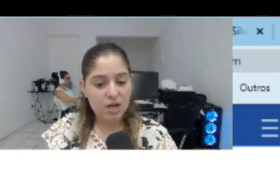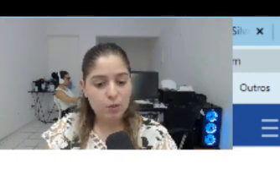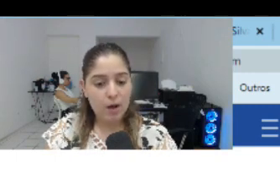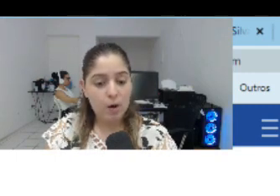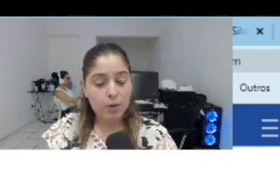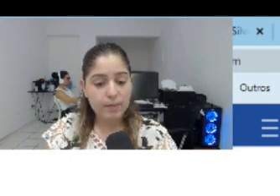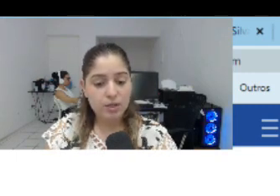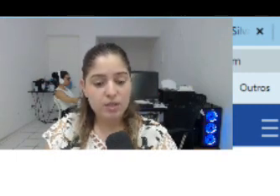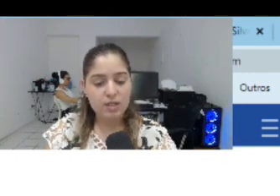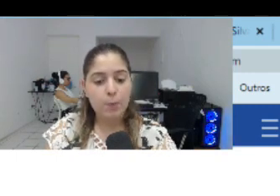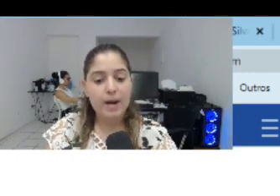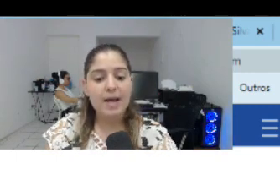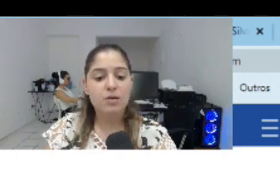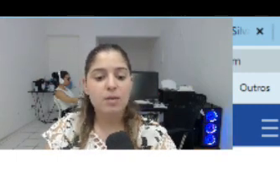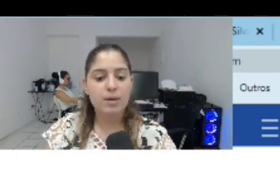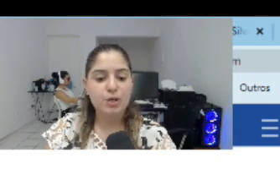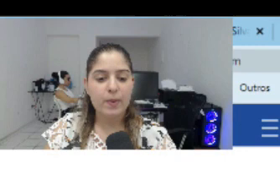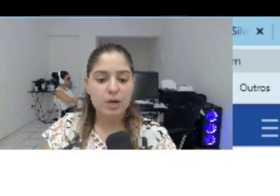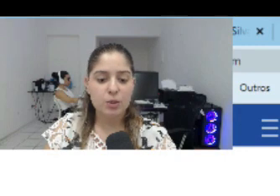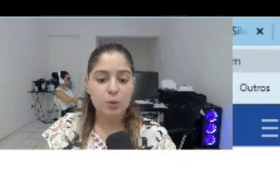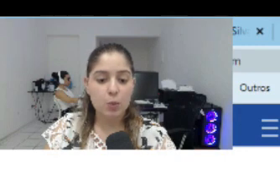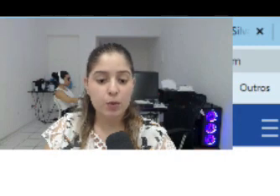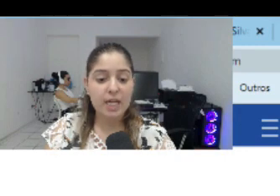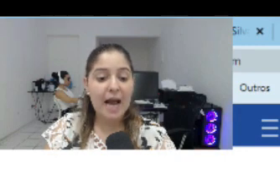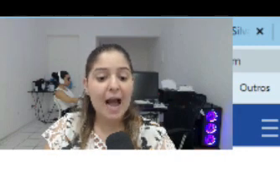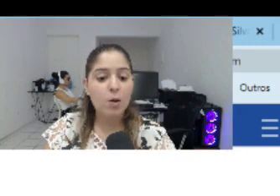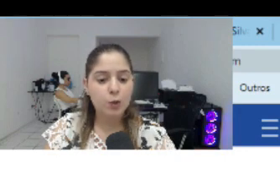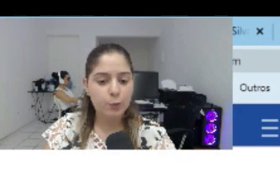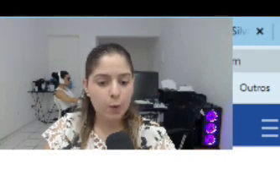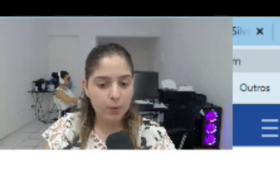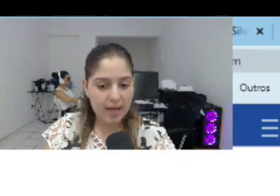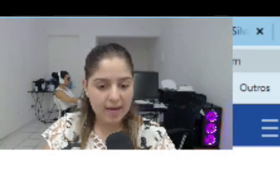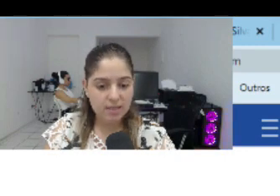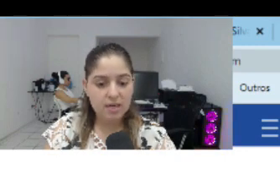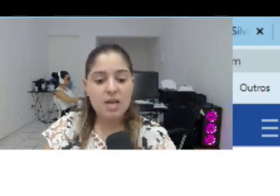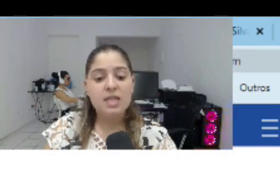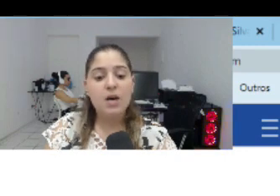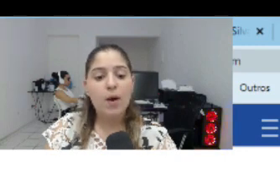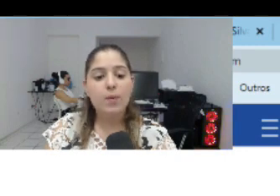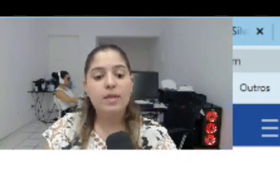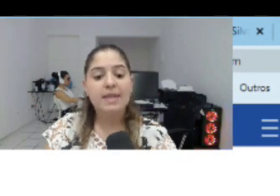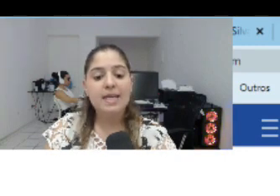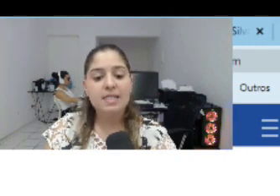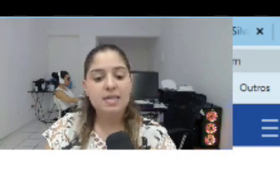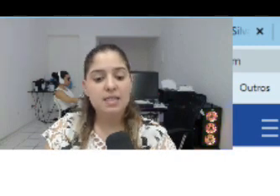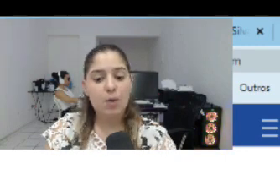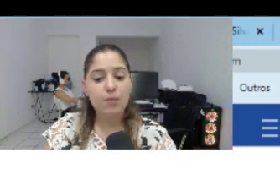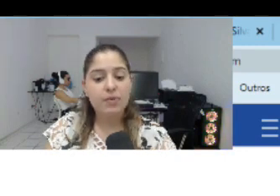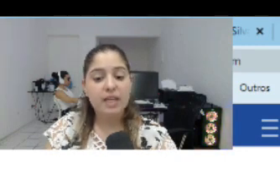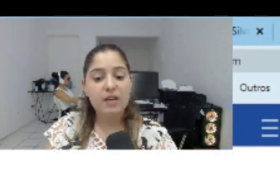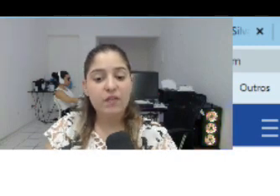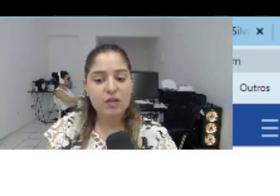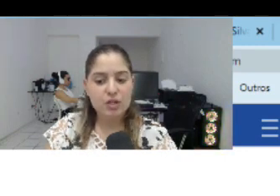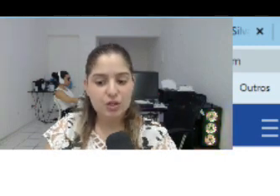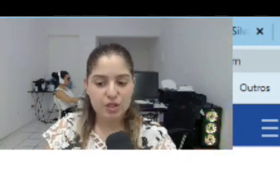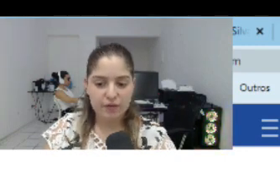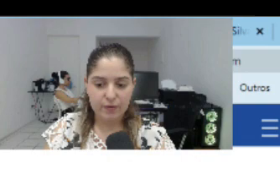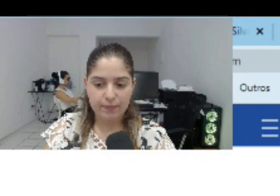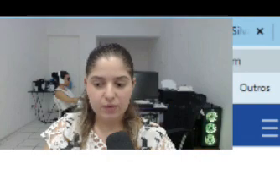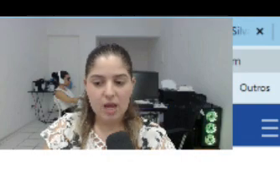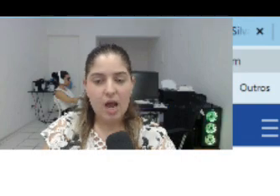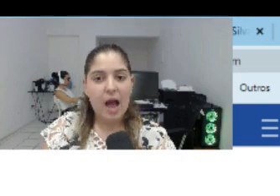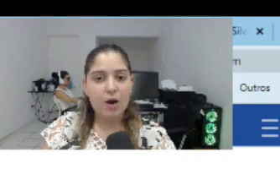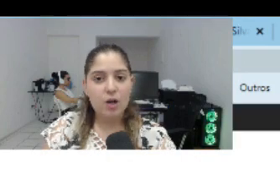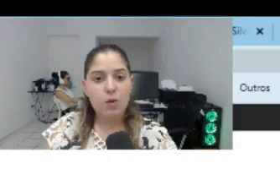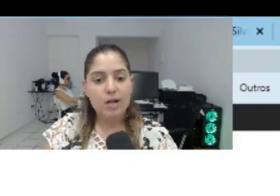destaque que Geraldo Alckmin diz que o prazo limite para desconto em carros populares não é uma decisão